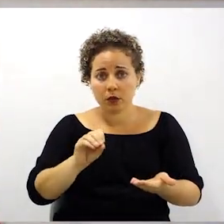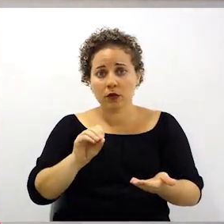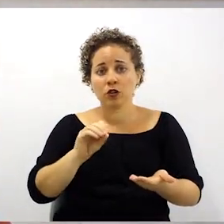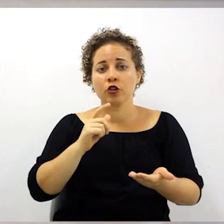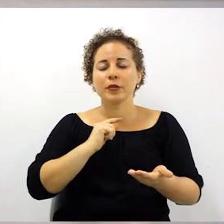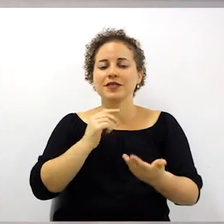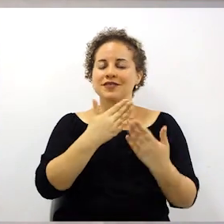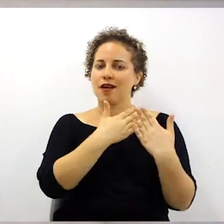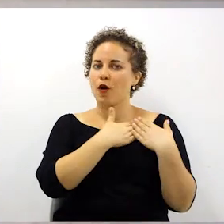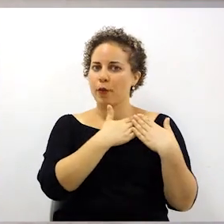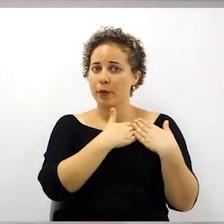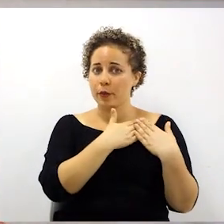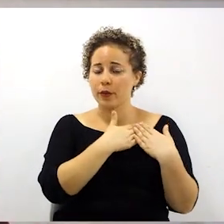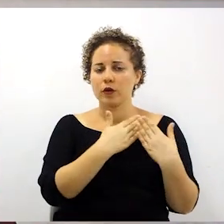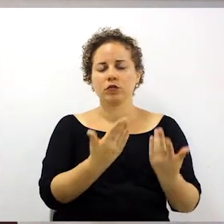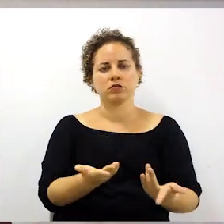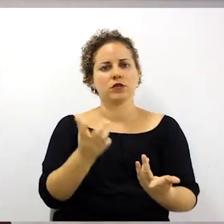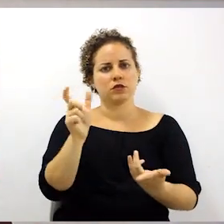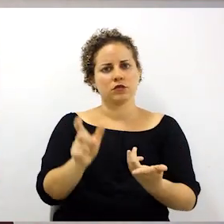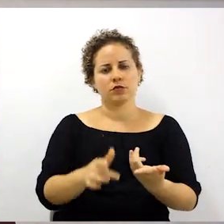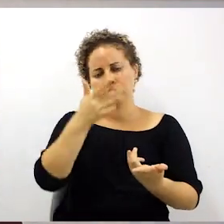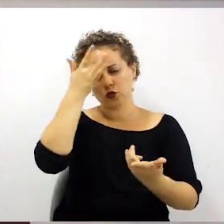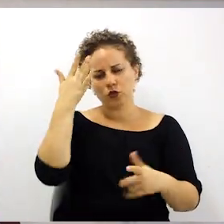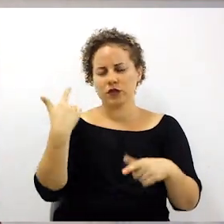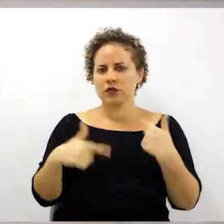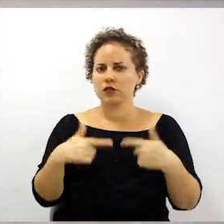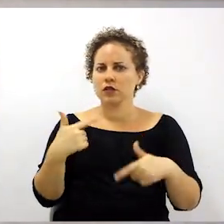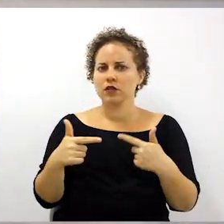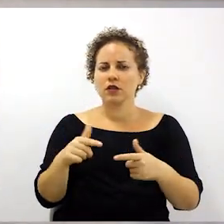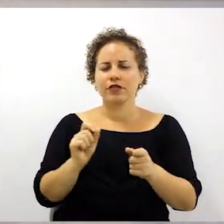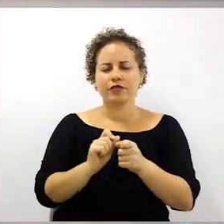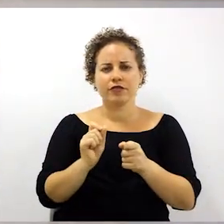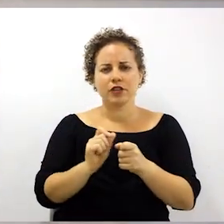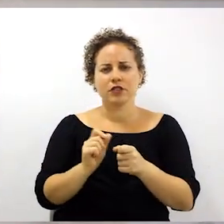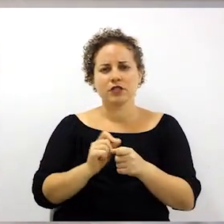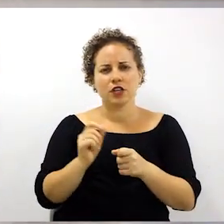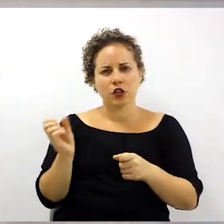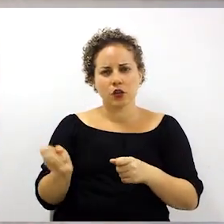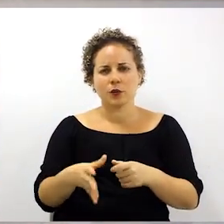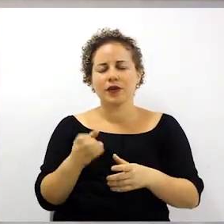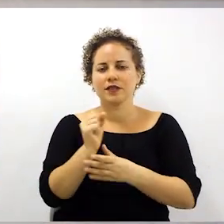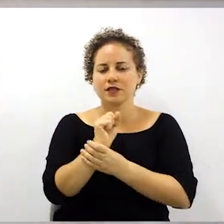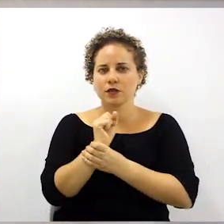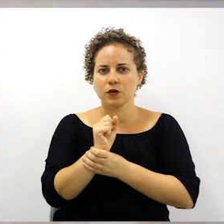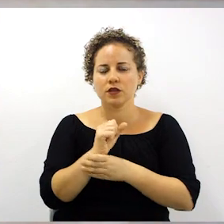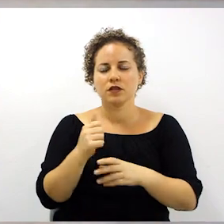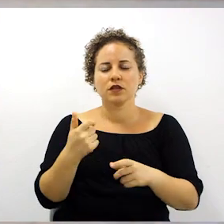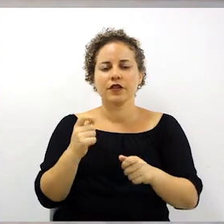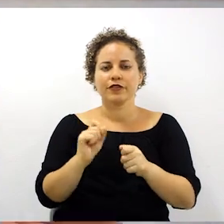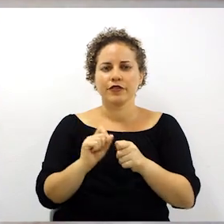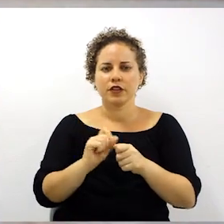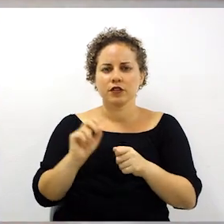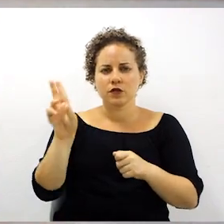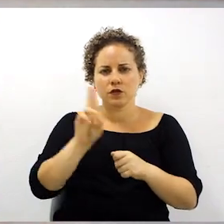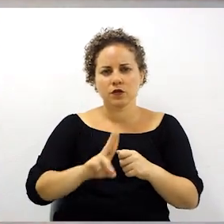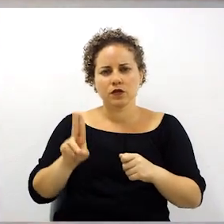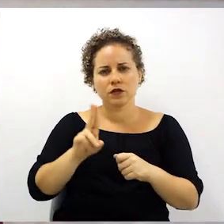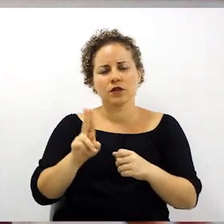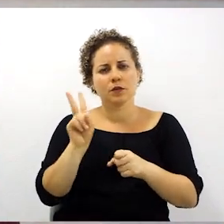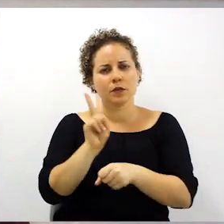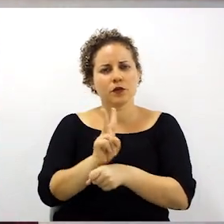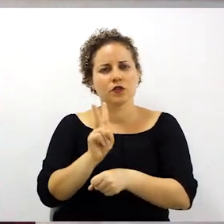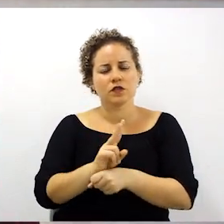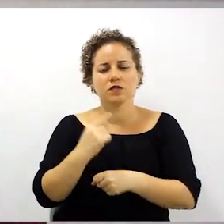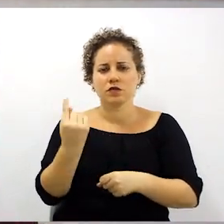o comprometimento do trabalhador portuário em cumprir as normas de segurança, em utilizar os equipamentos de